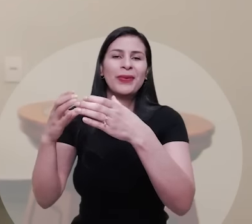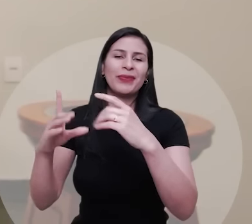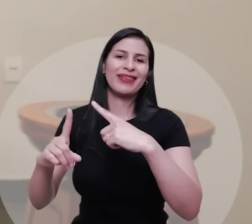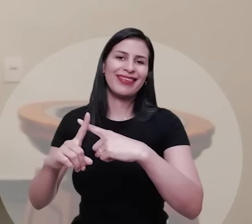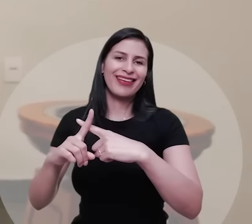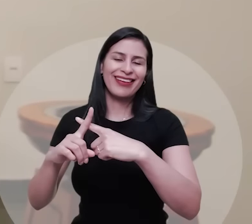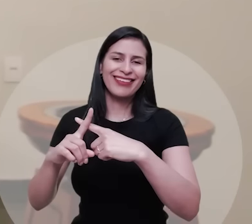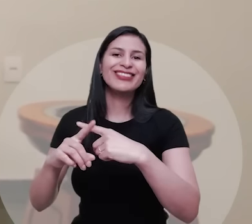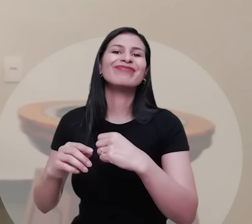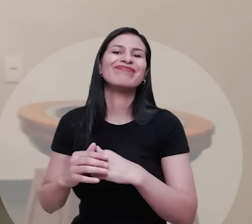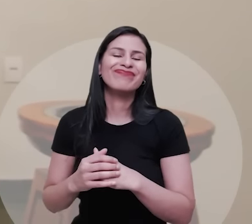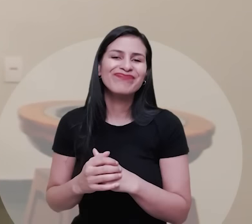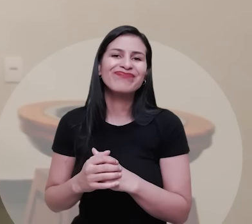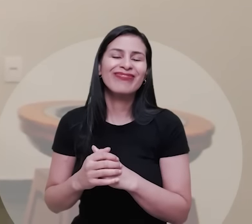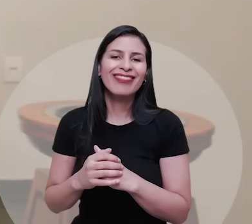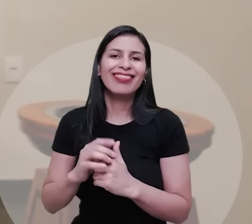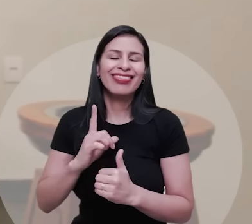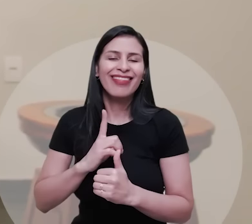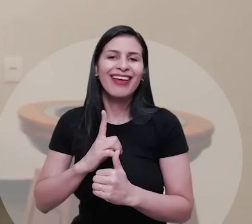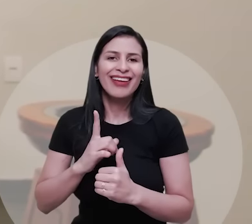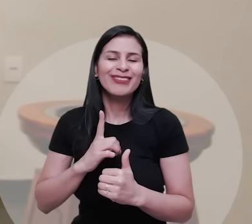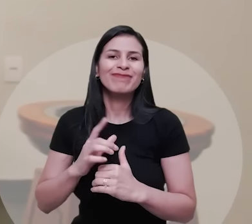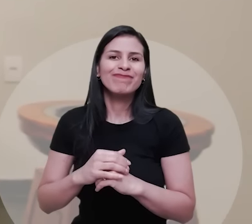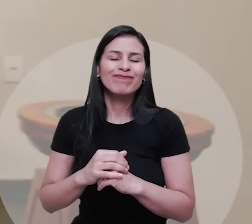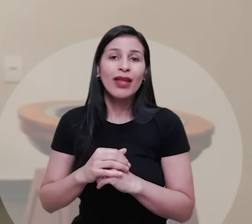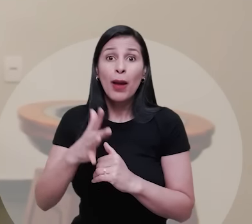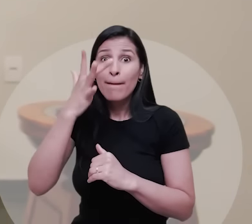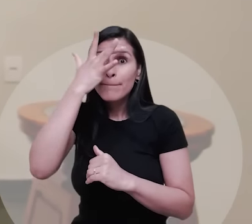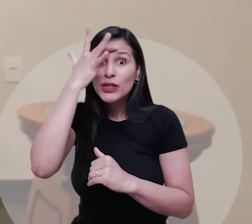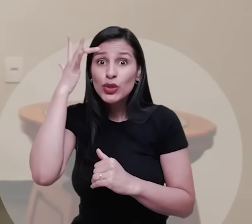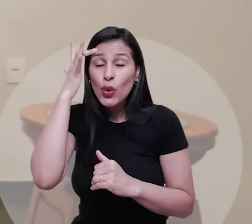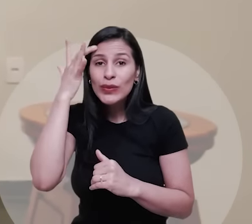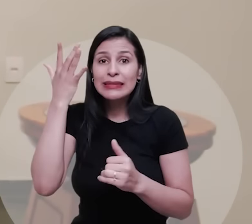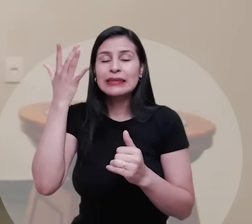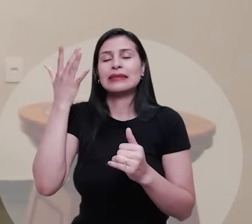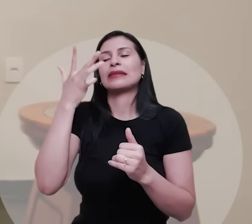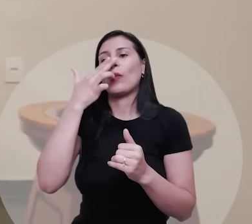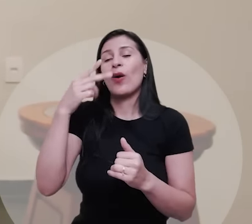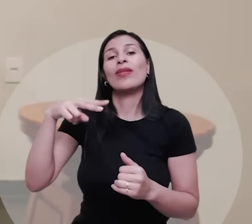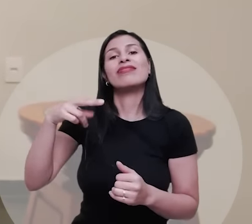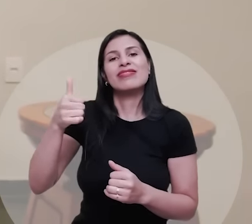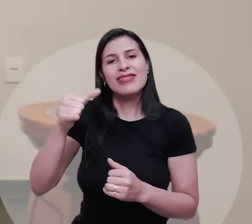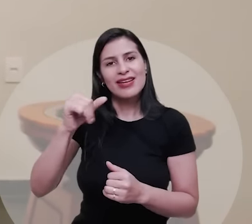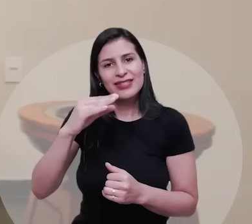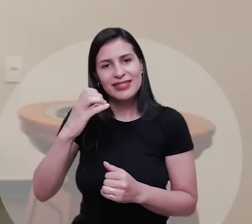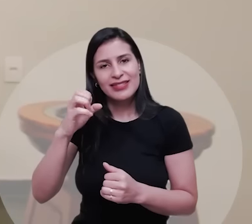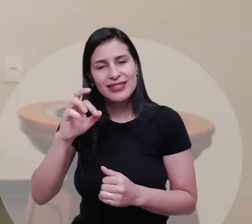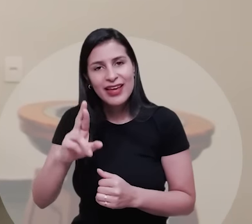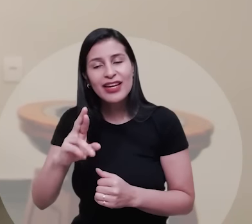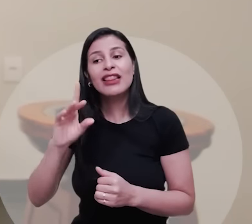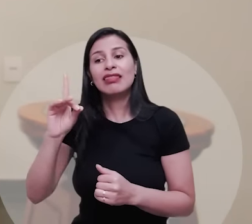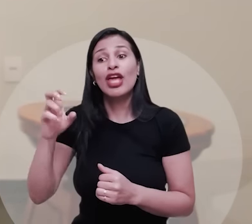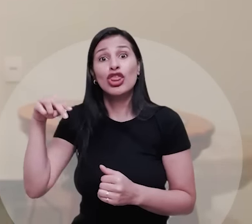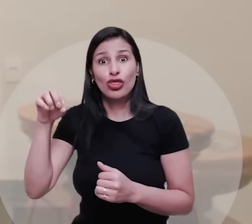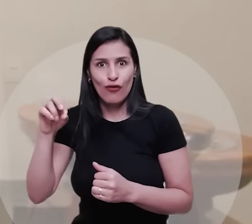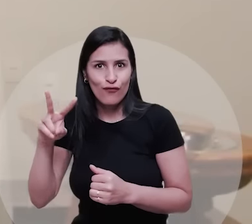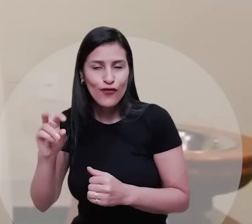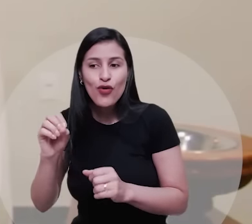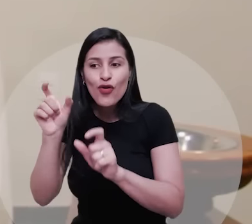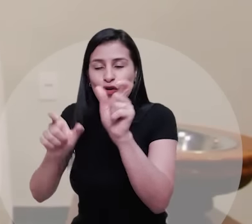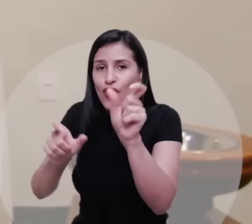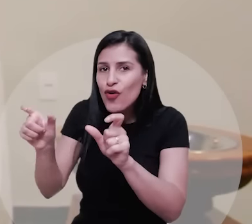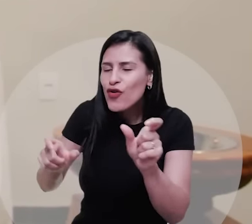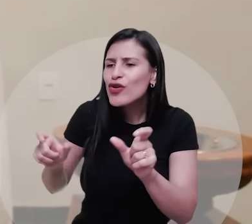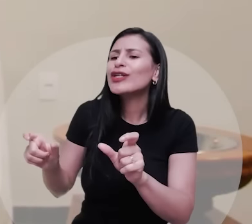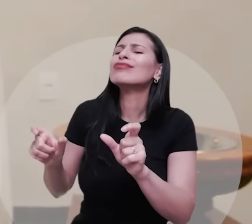discípulos de Jesus, que nasceram de novo e que vivem uma nova realidade. O que